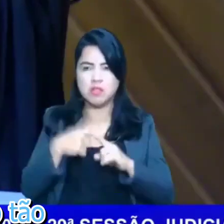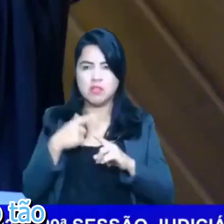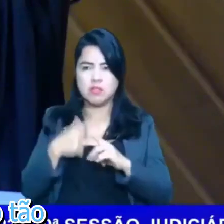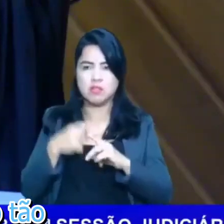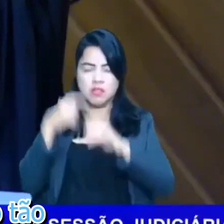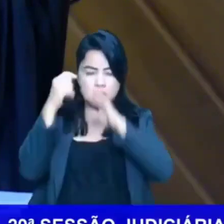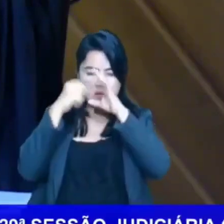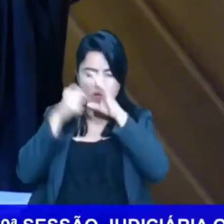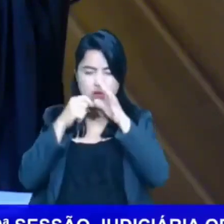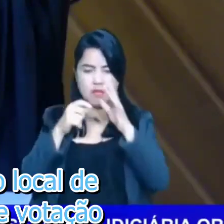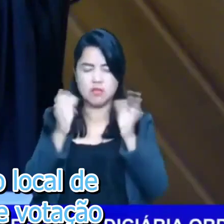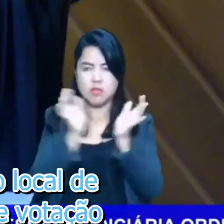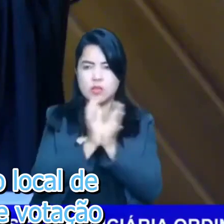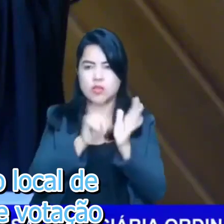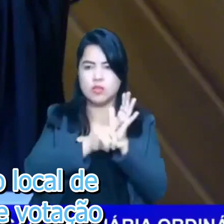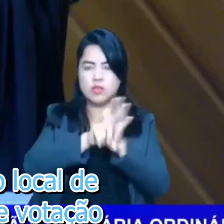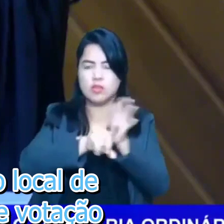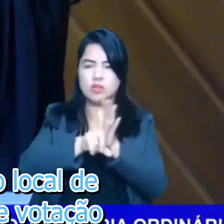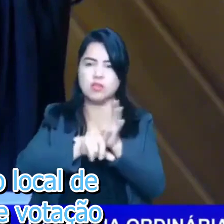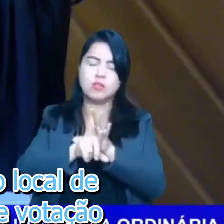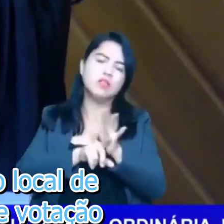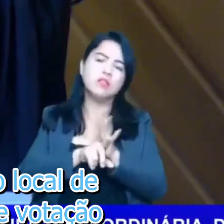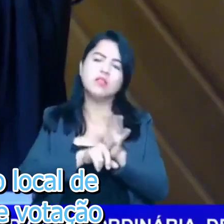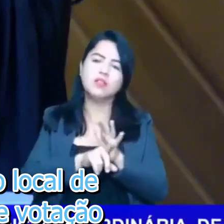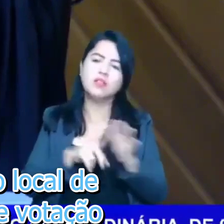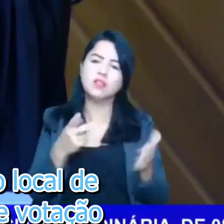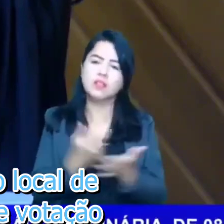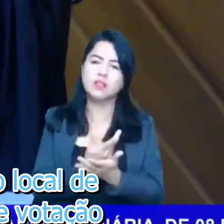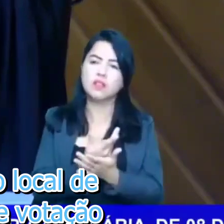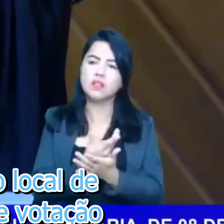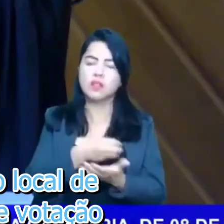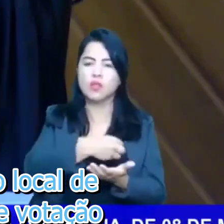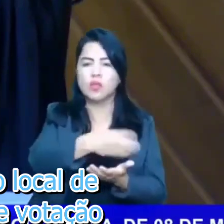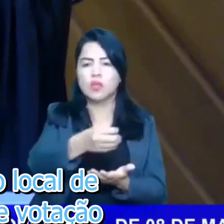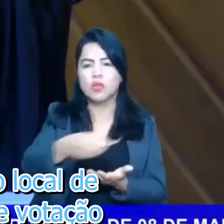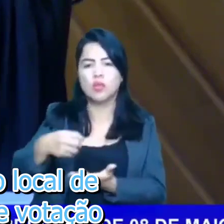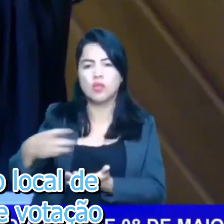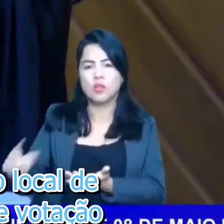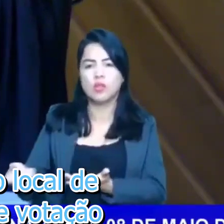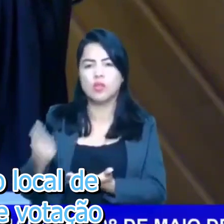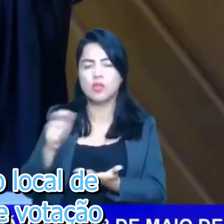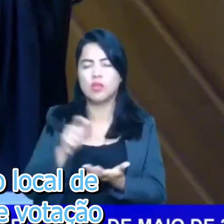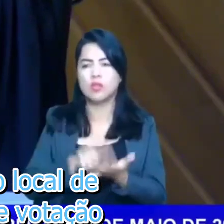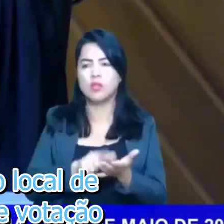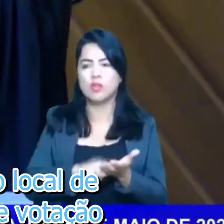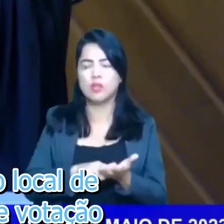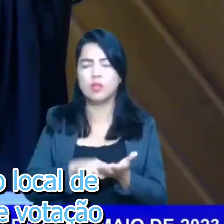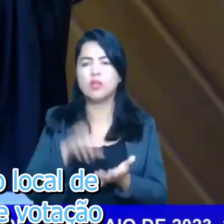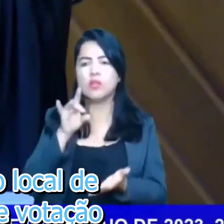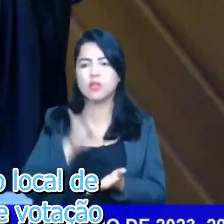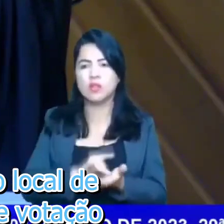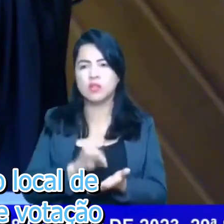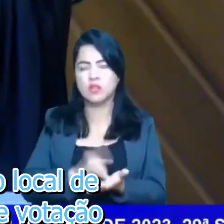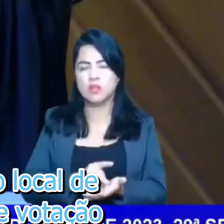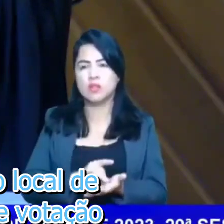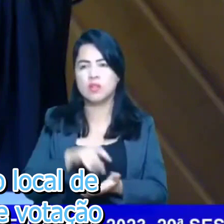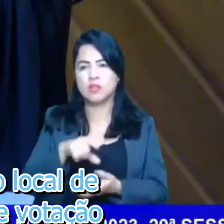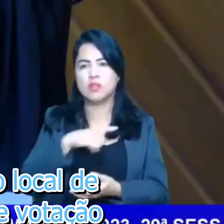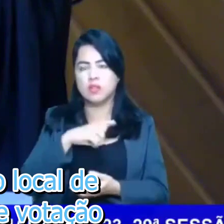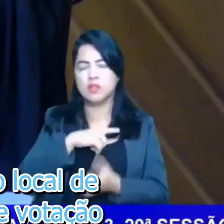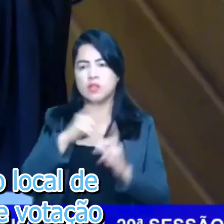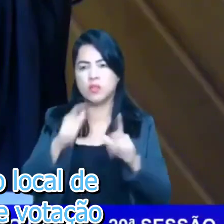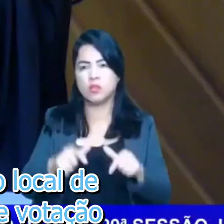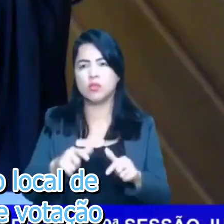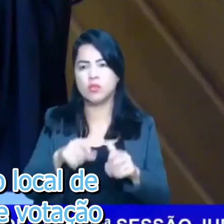fiscalização tão somente para indicar a ocorrência de derramamento no local de votação, confirmação da existência desses em